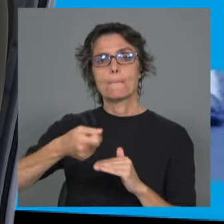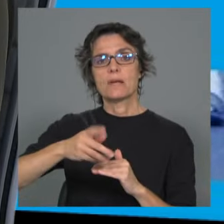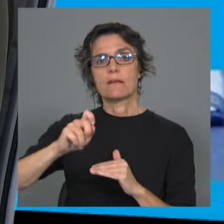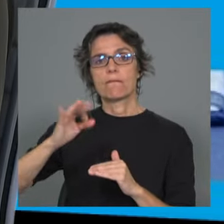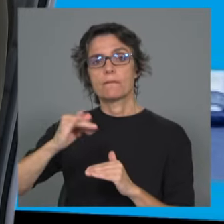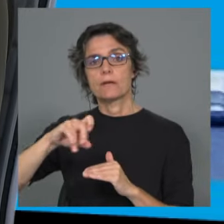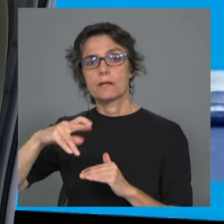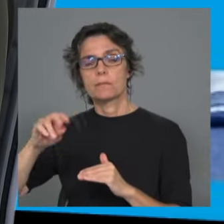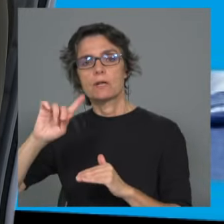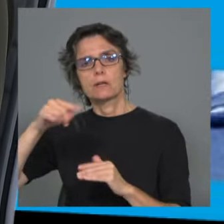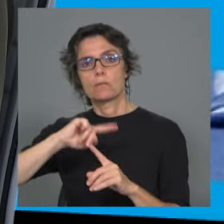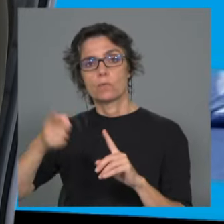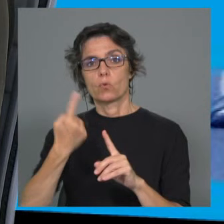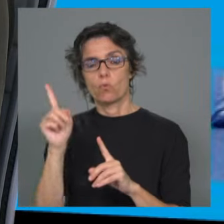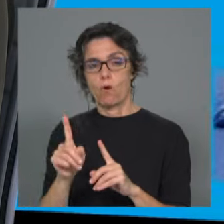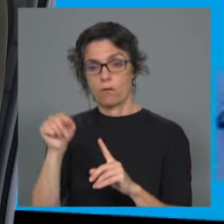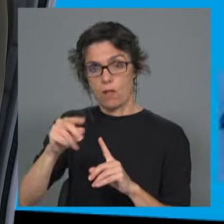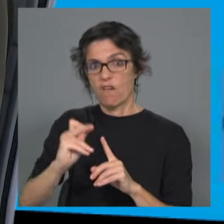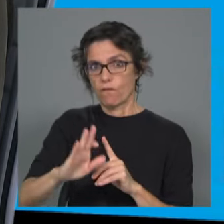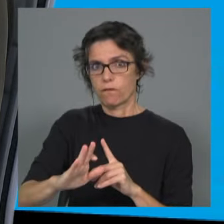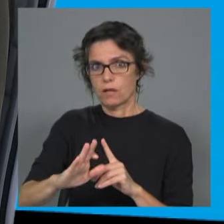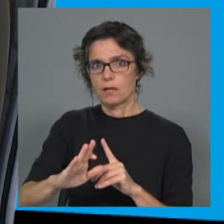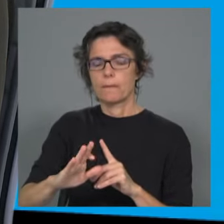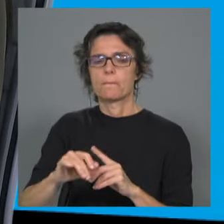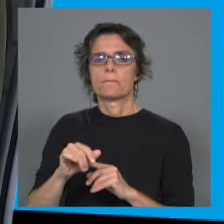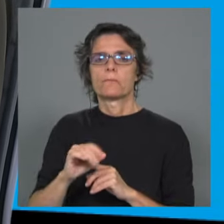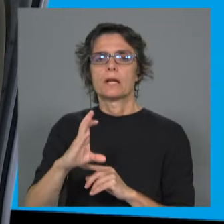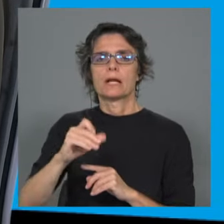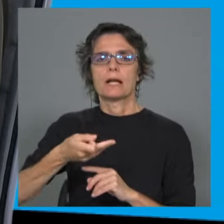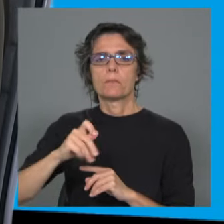ano propedêutico, em Penafirme, aliás, em Caparide.